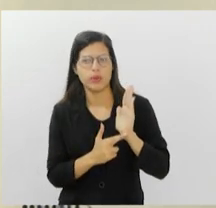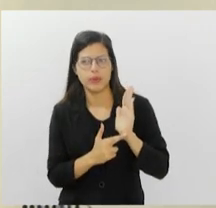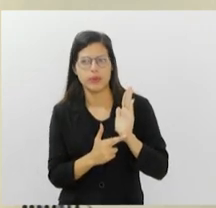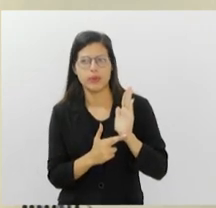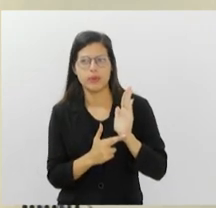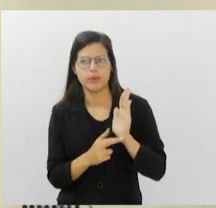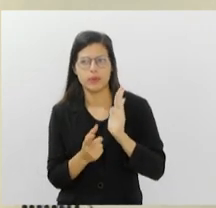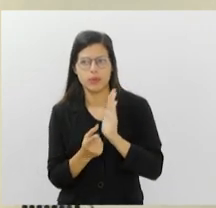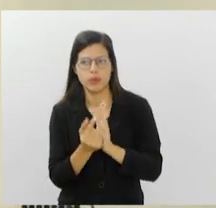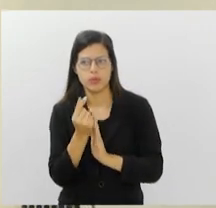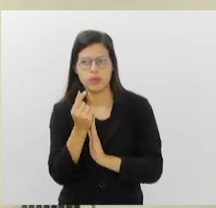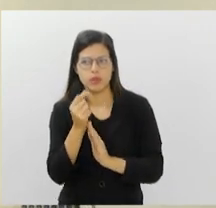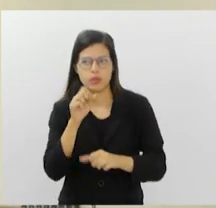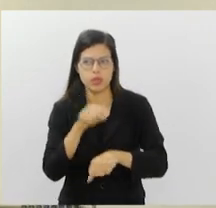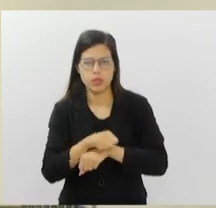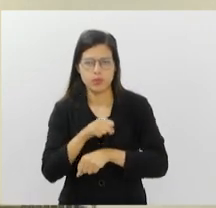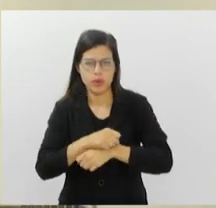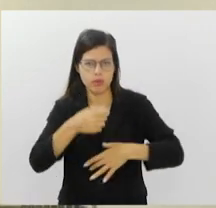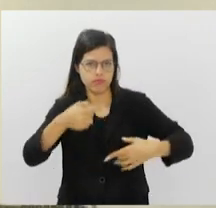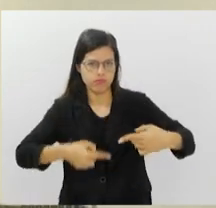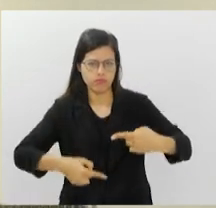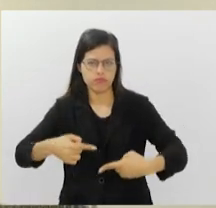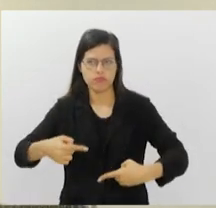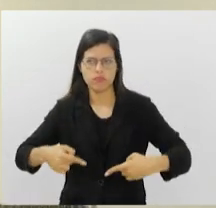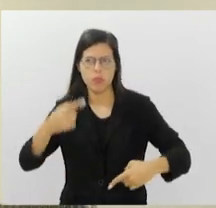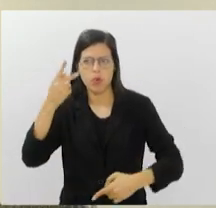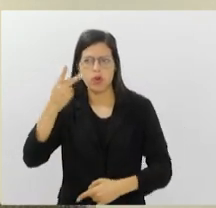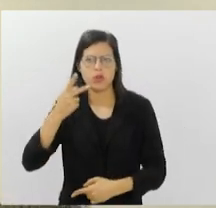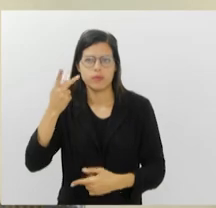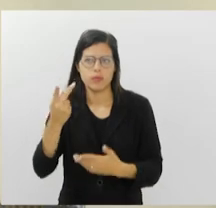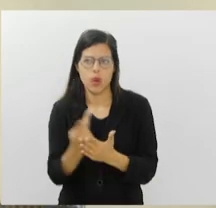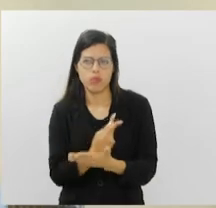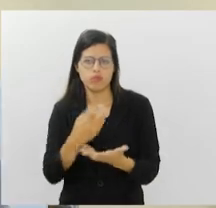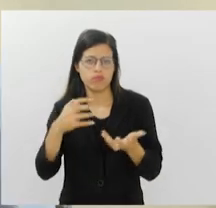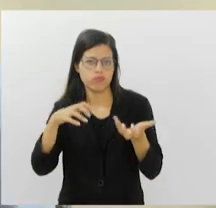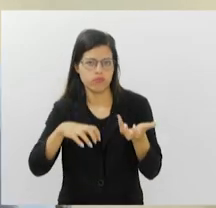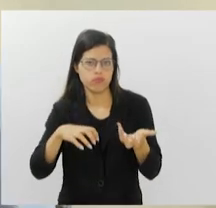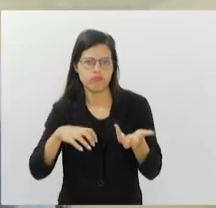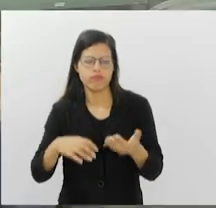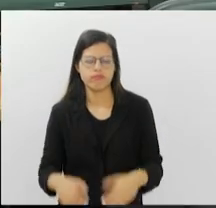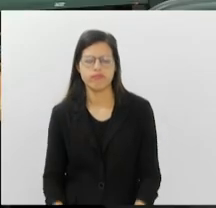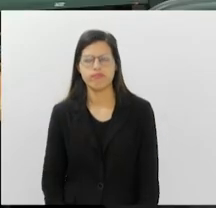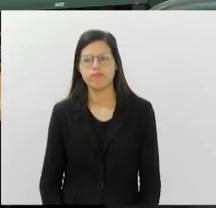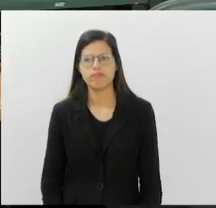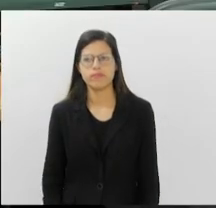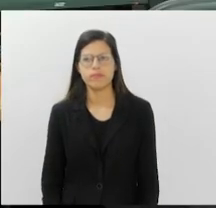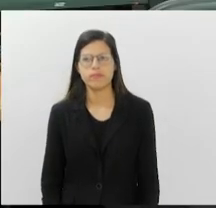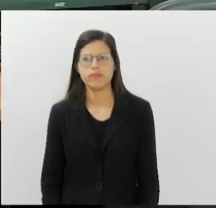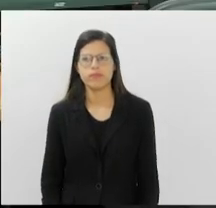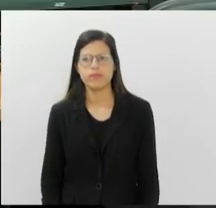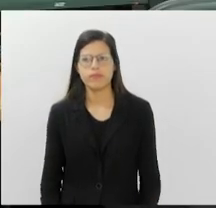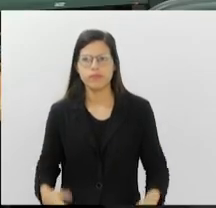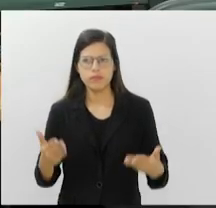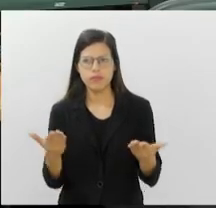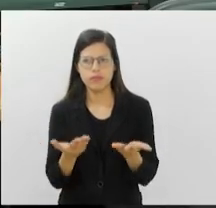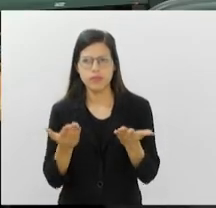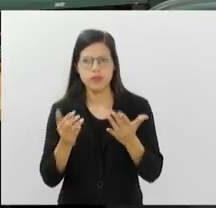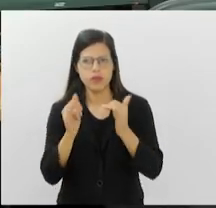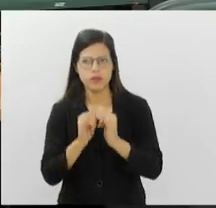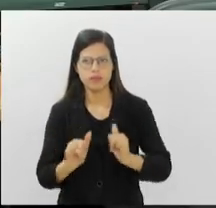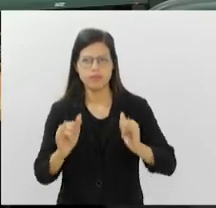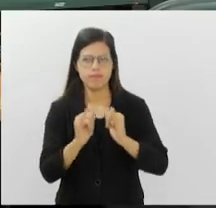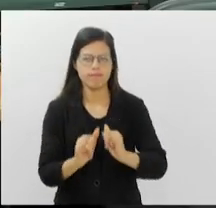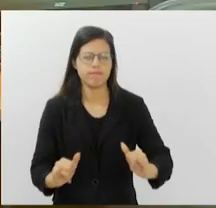do orçamento para esperar essa discussão política que está acontecendo no Congresso até o limite de tempo. Vamos agora ao nosso giro